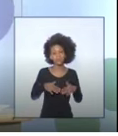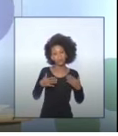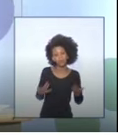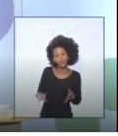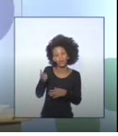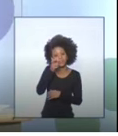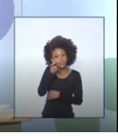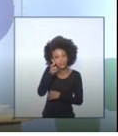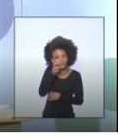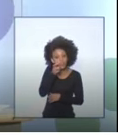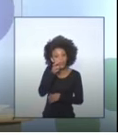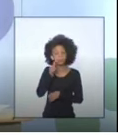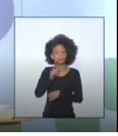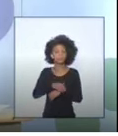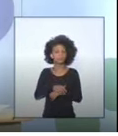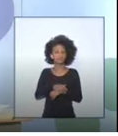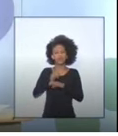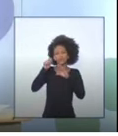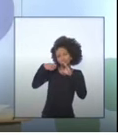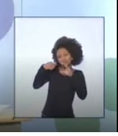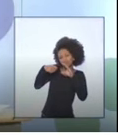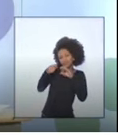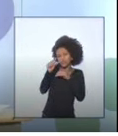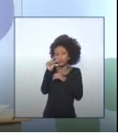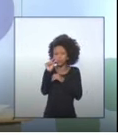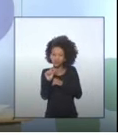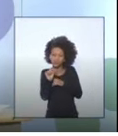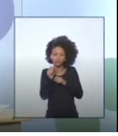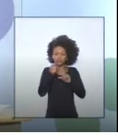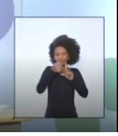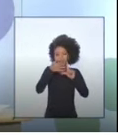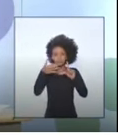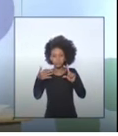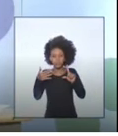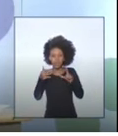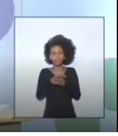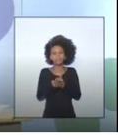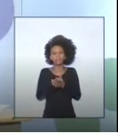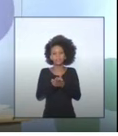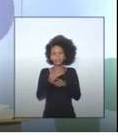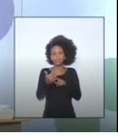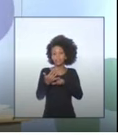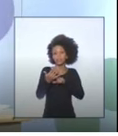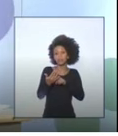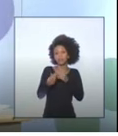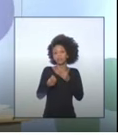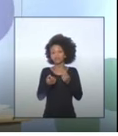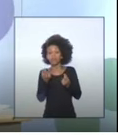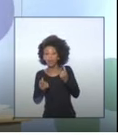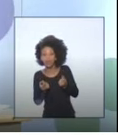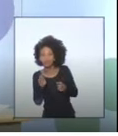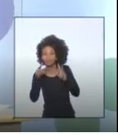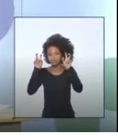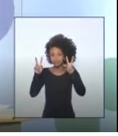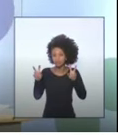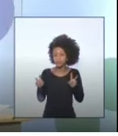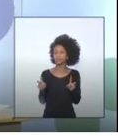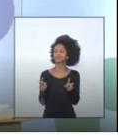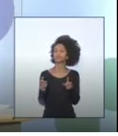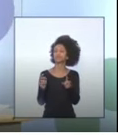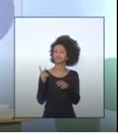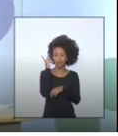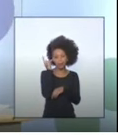assistimos aí, então, um filme curta de animação que traz para nós alguns aspectos que acontecem também, é muito